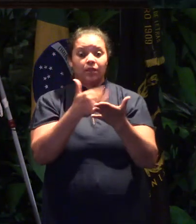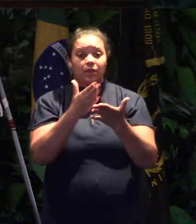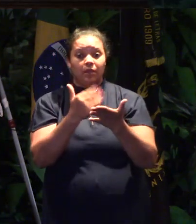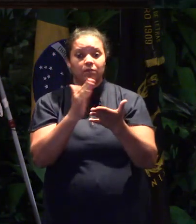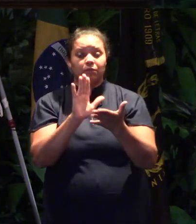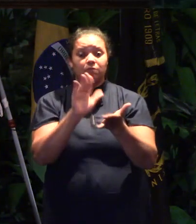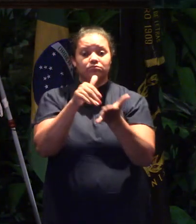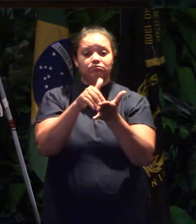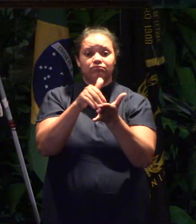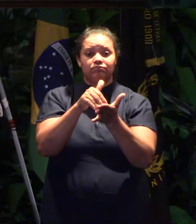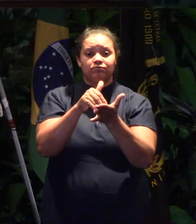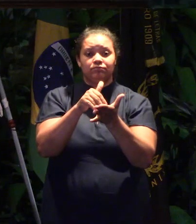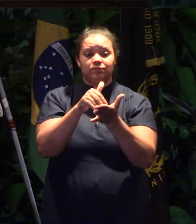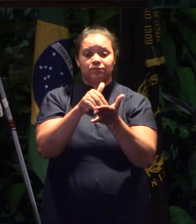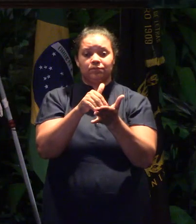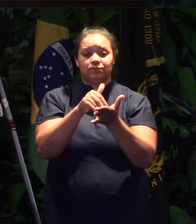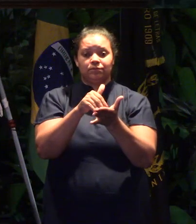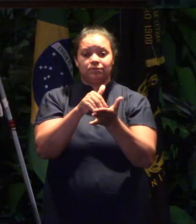Flávio e da Thaís estão ali,